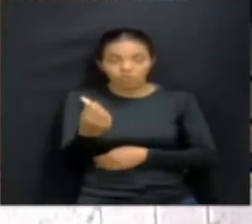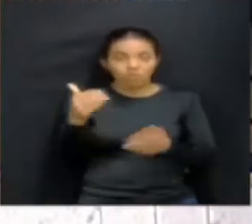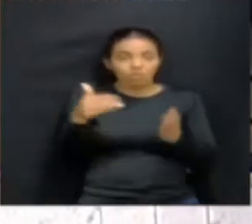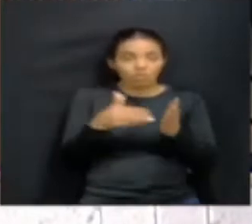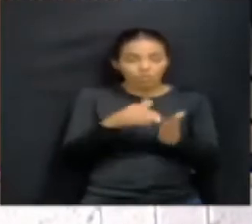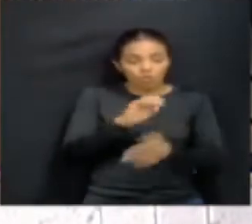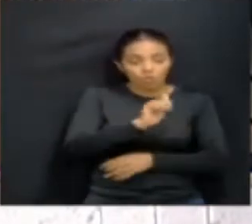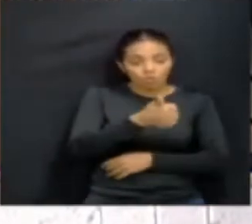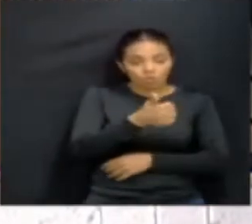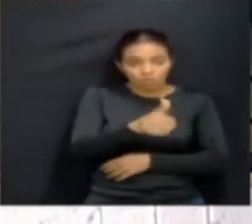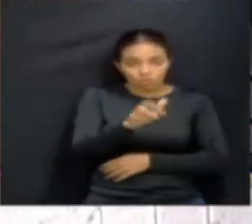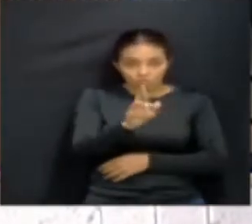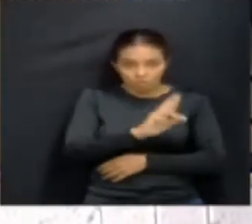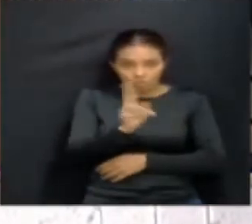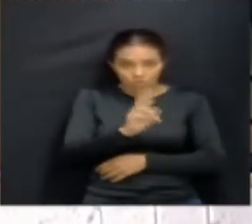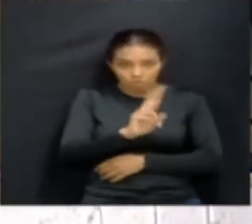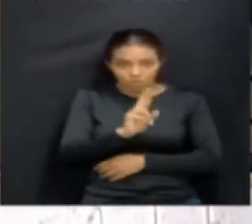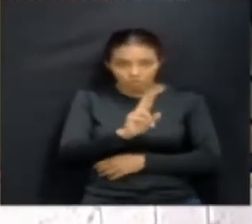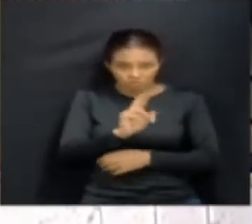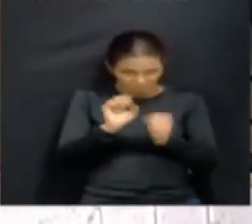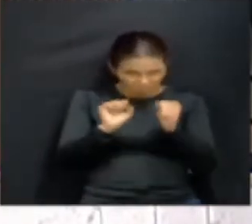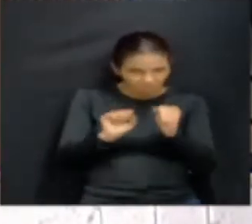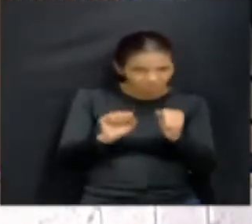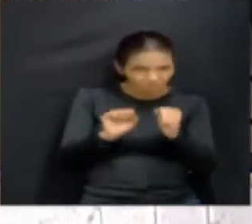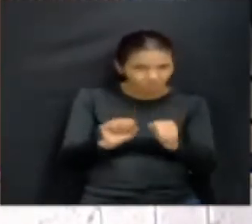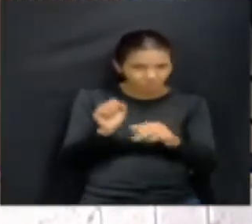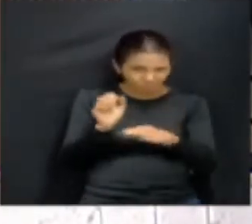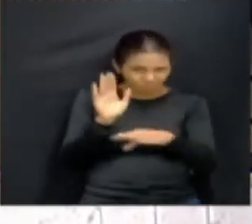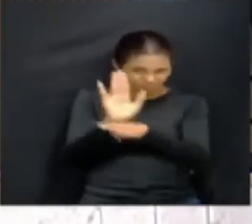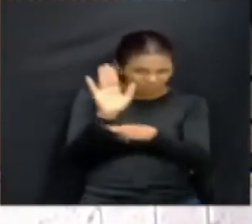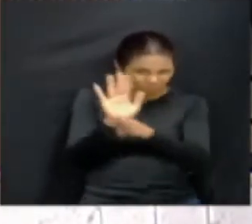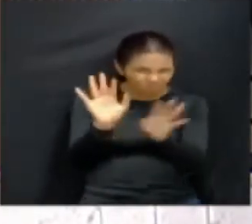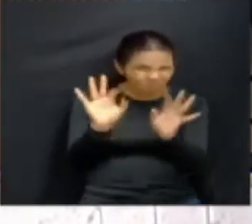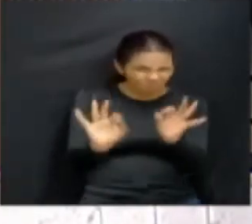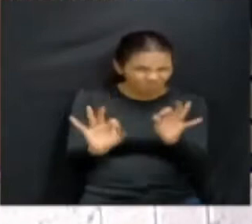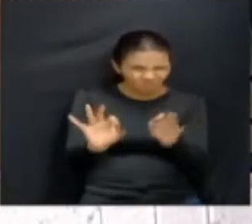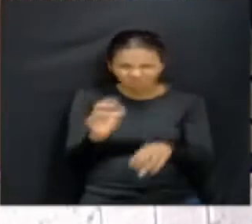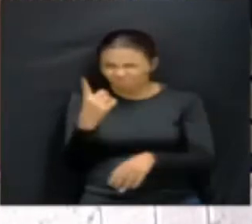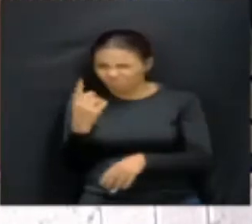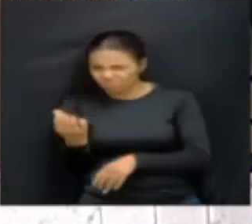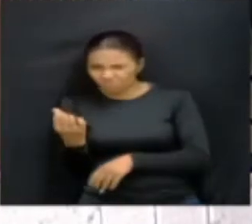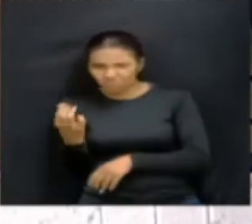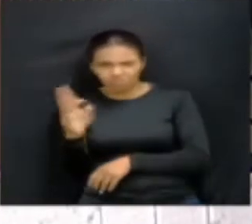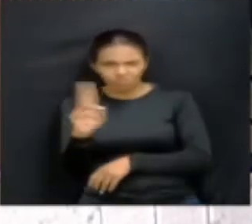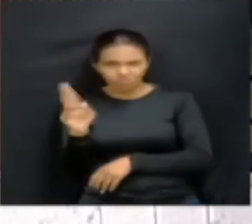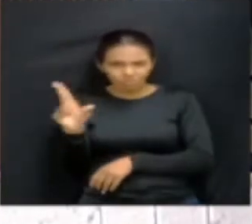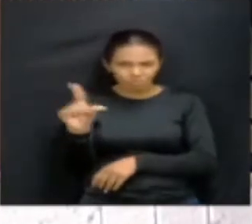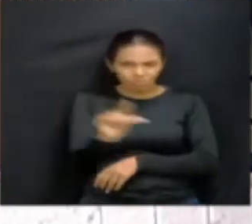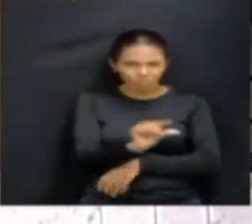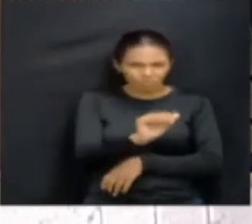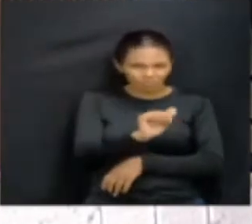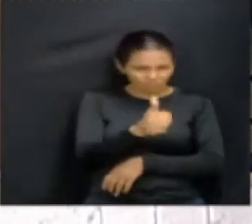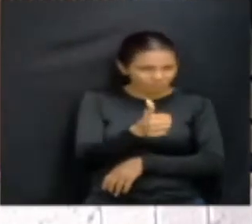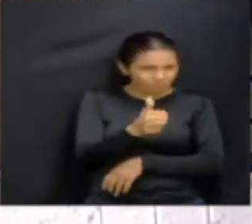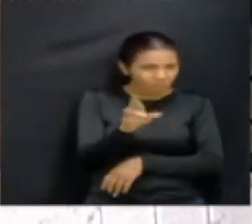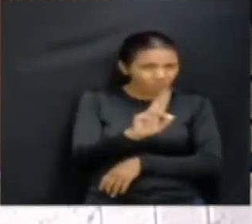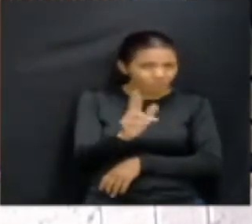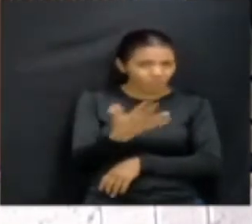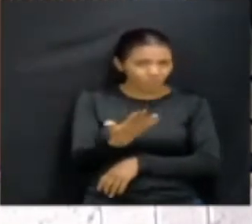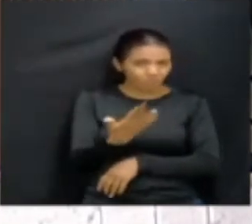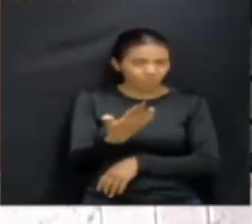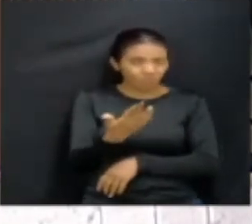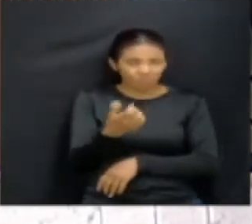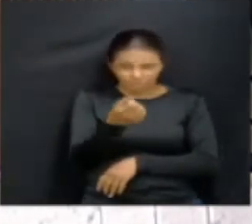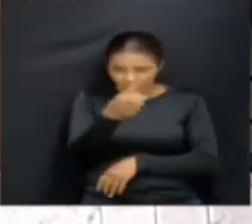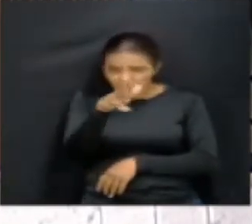depois do desconto no leilão é diminuir as Chagas diminuir e fechar as feridas será que um caminhão o eixo